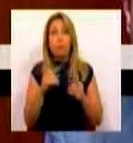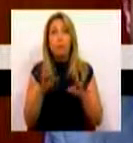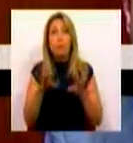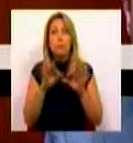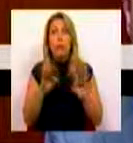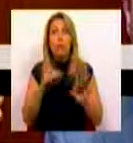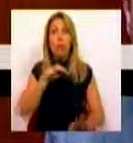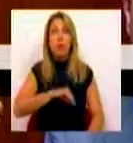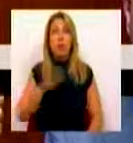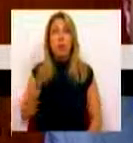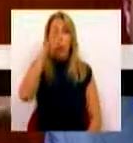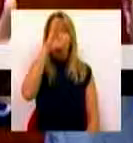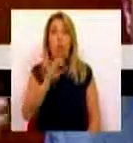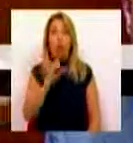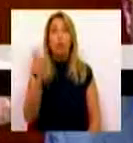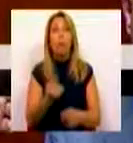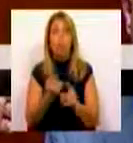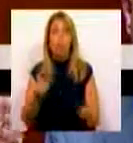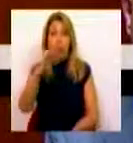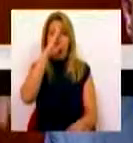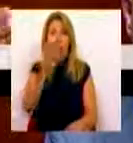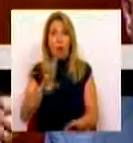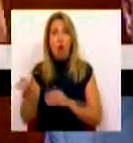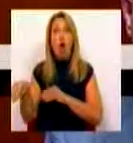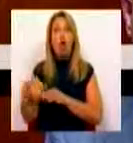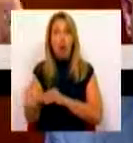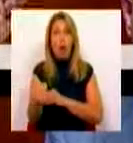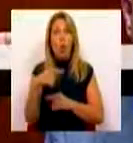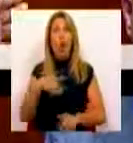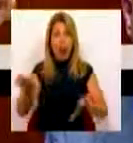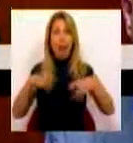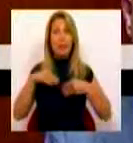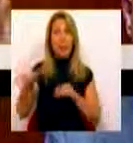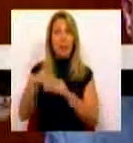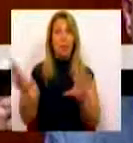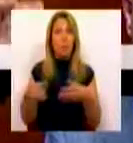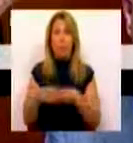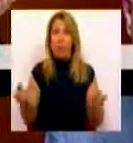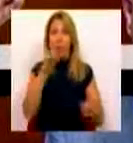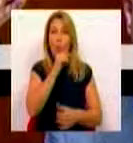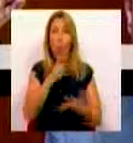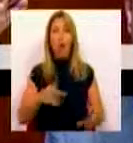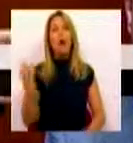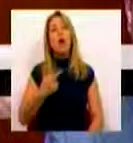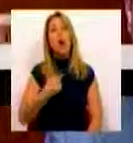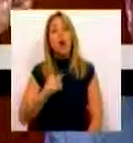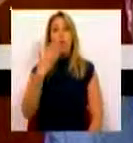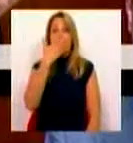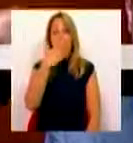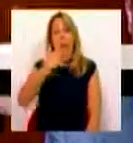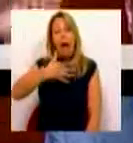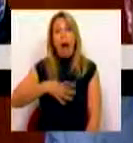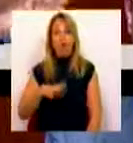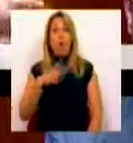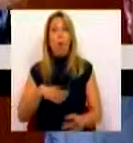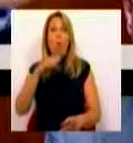porque, como é sabido, não haveria jogadores para jogarem nessa equipa. Portanto, se nós queremos ter um banco público profissionalmente gerido, temos